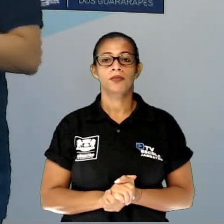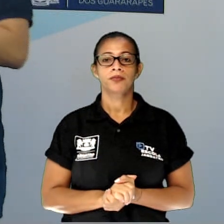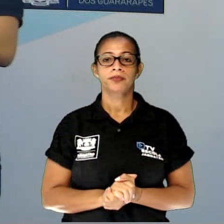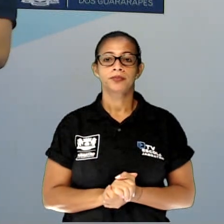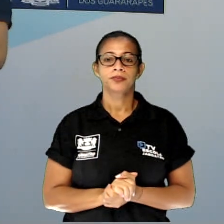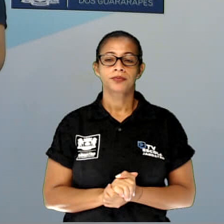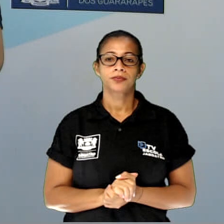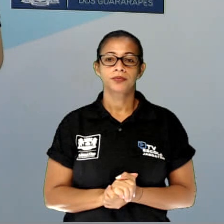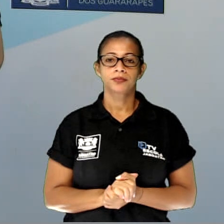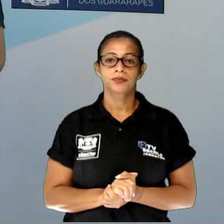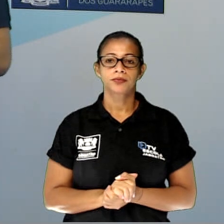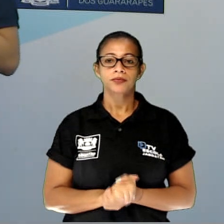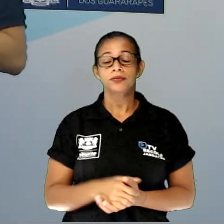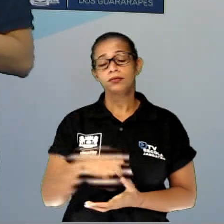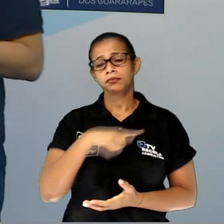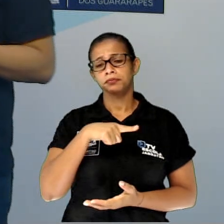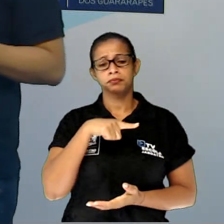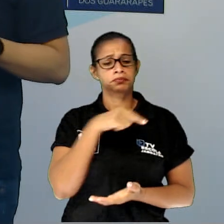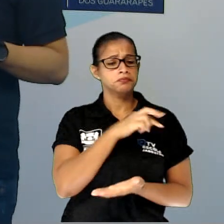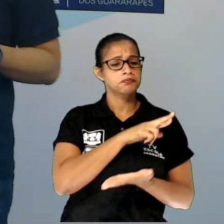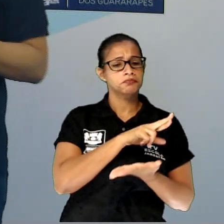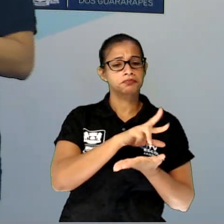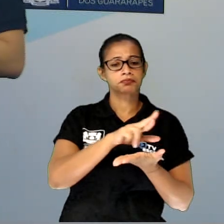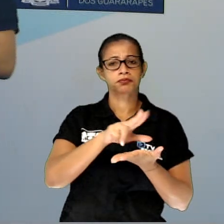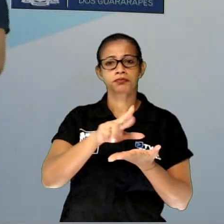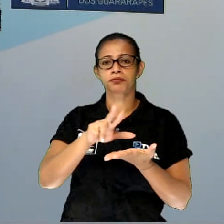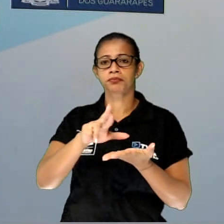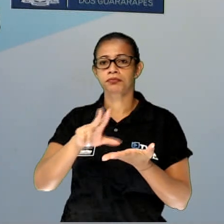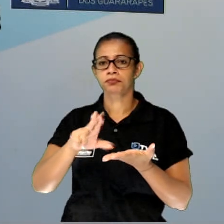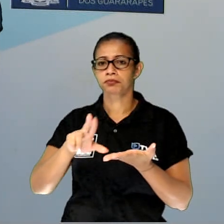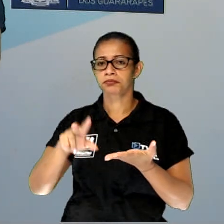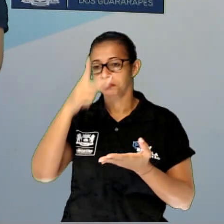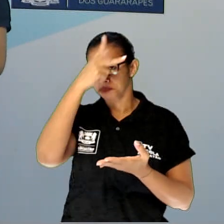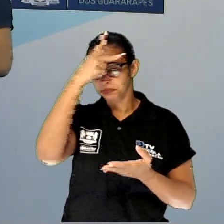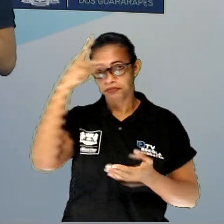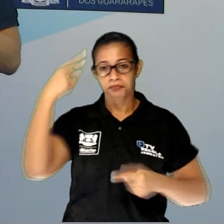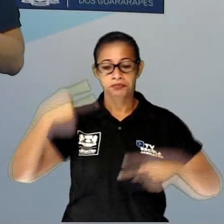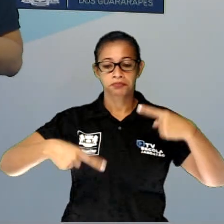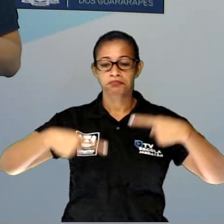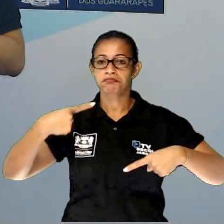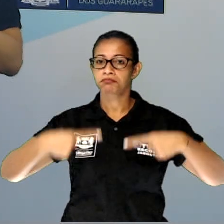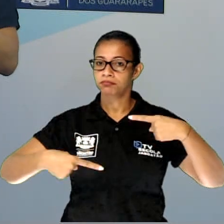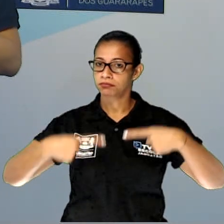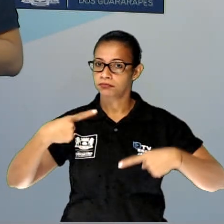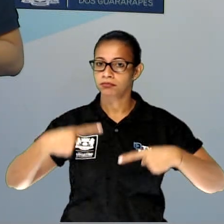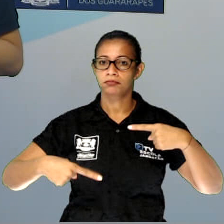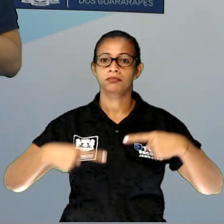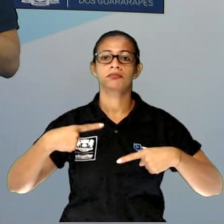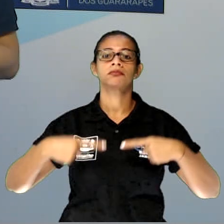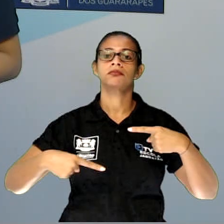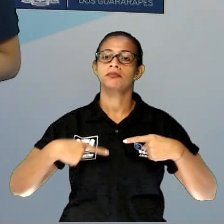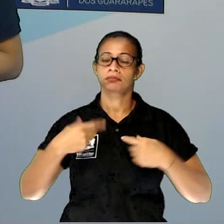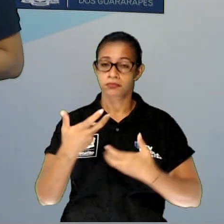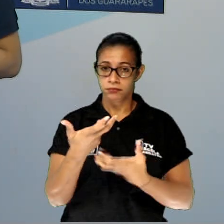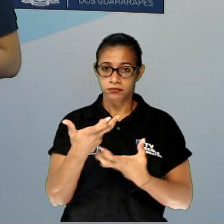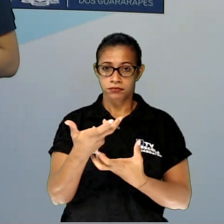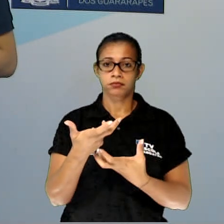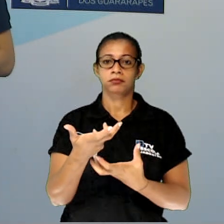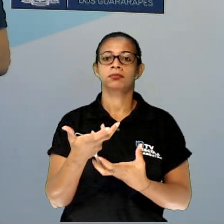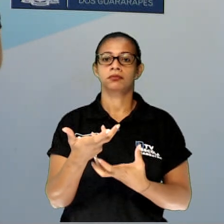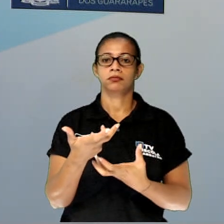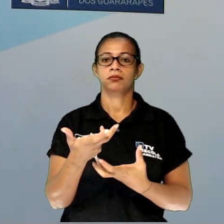era aprovada por diversos setores políticos e sociais no Brasil. Era aprovada até mesmo pelo Partido